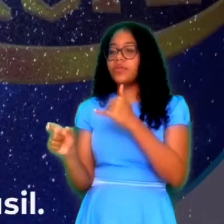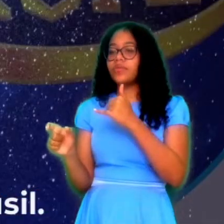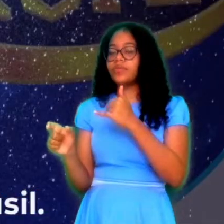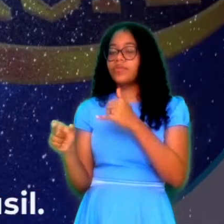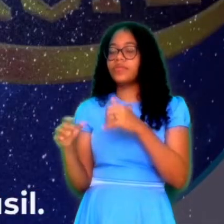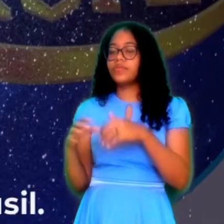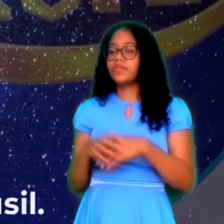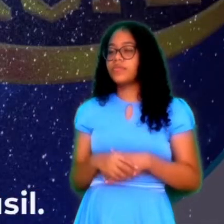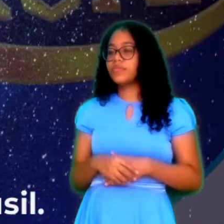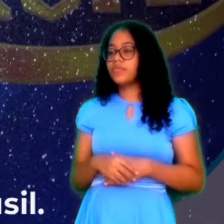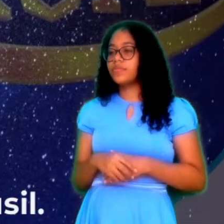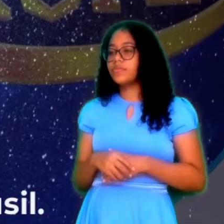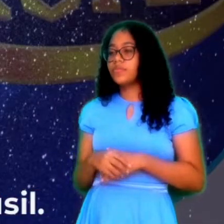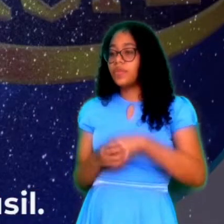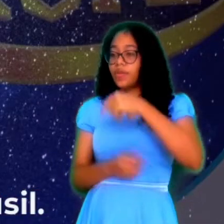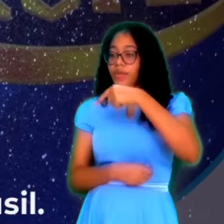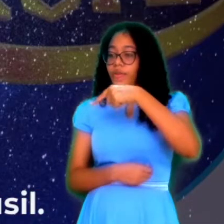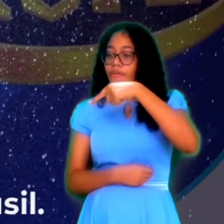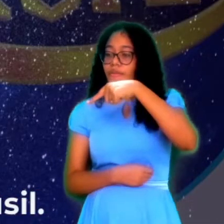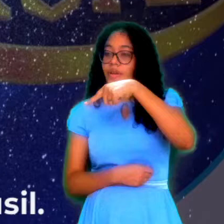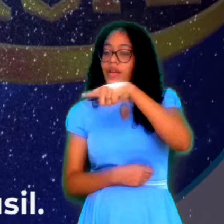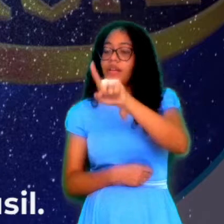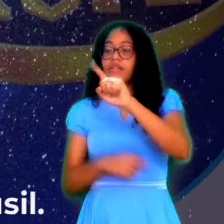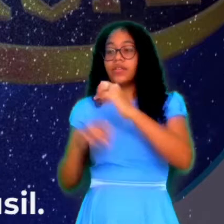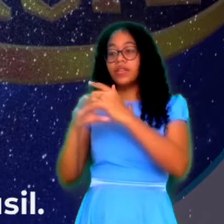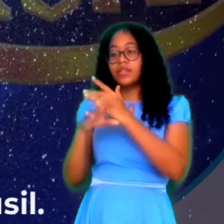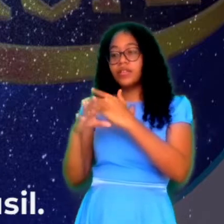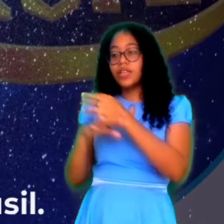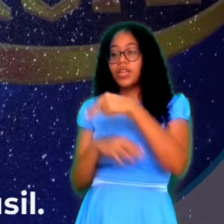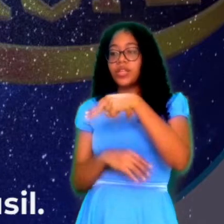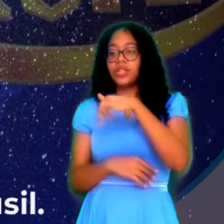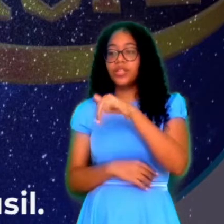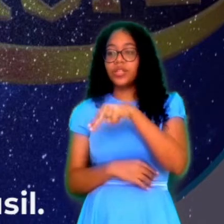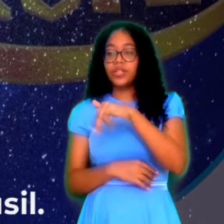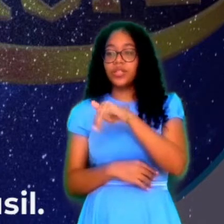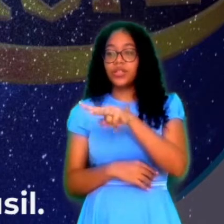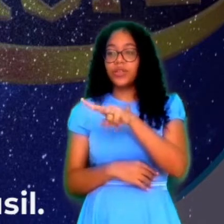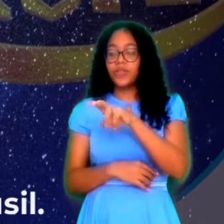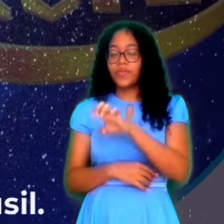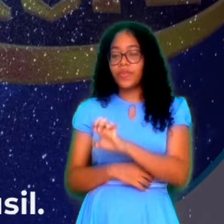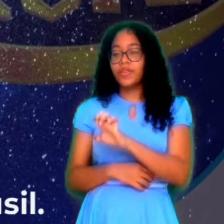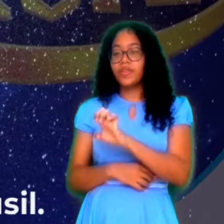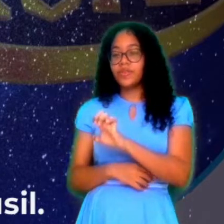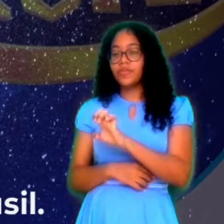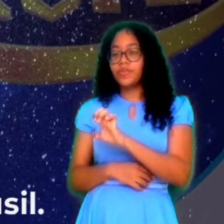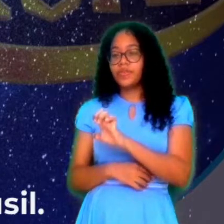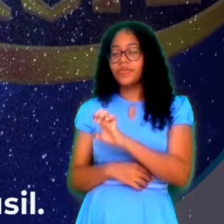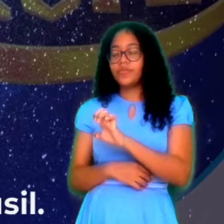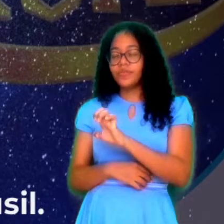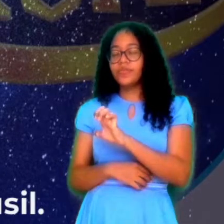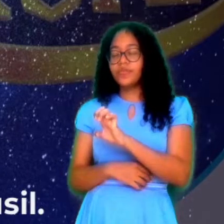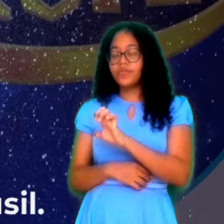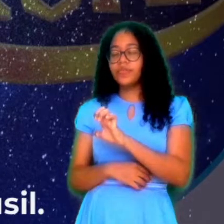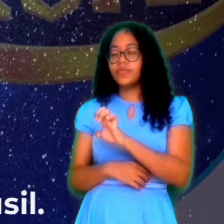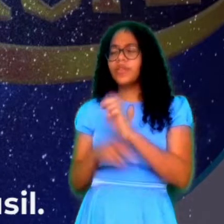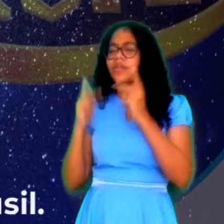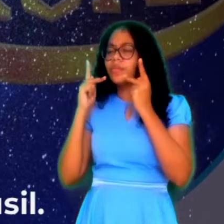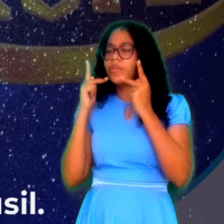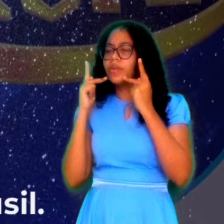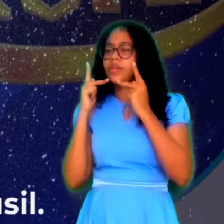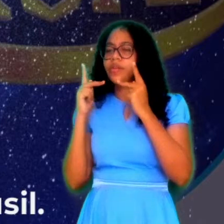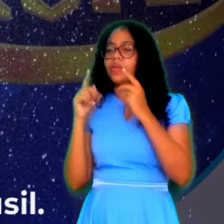Dispõe-te, vai à grande cidade de Nínive e clama contra ela, porque a